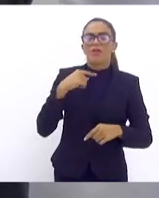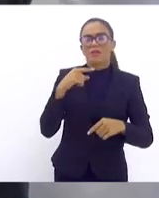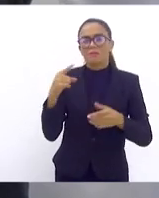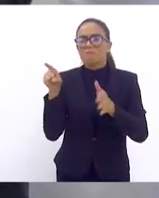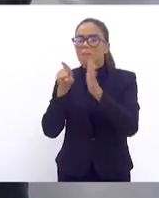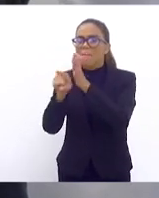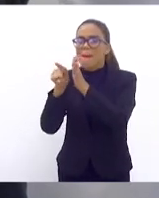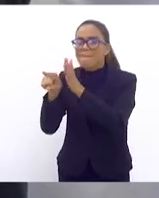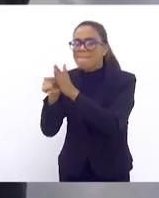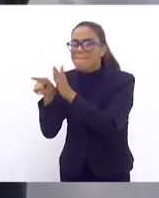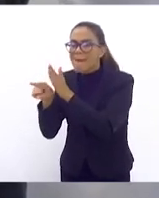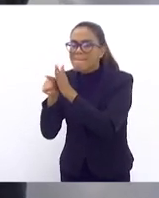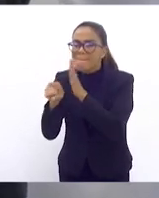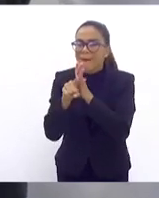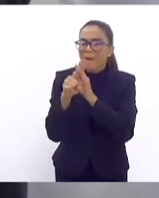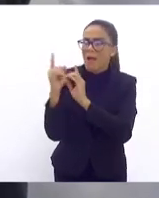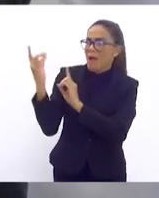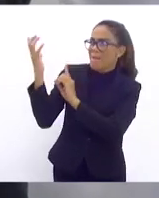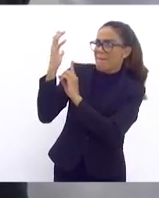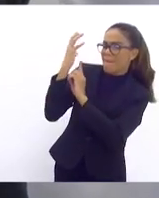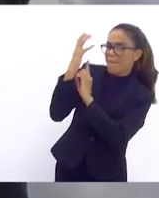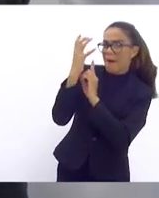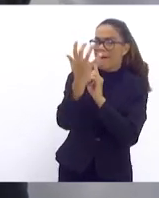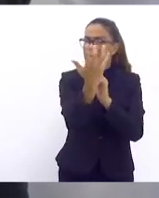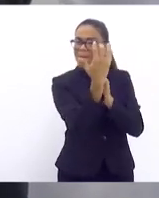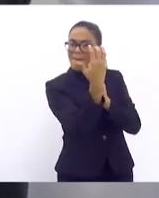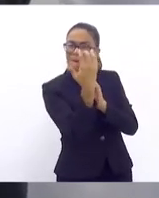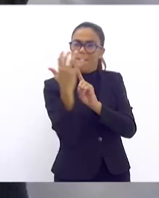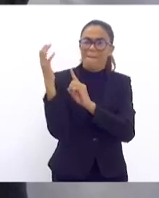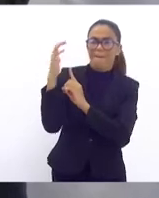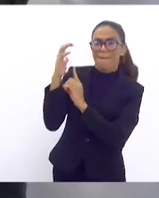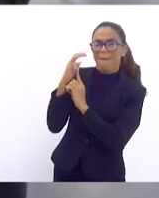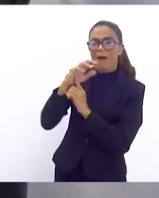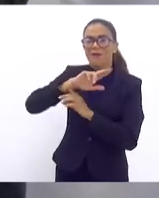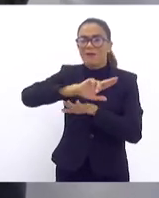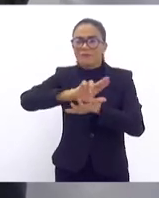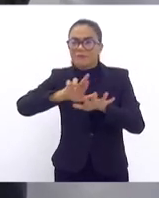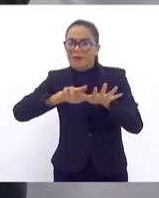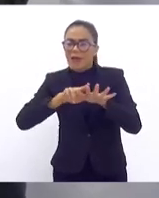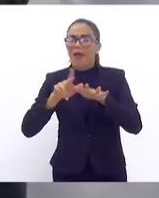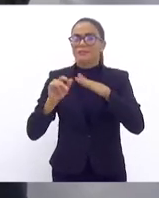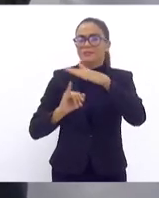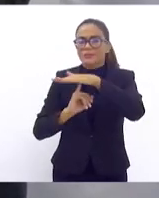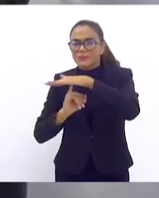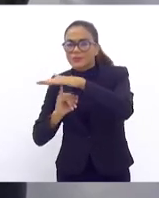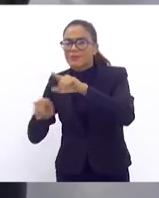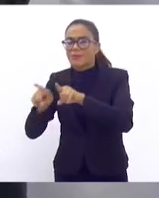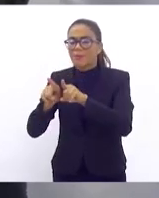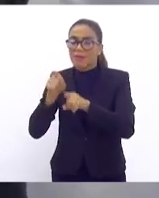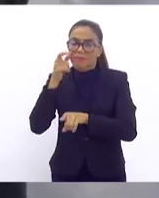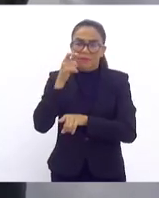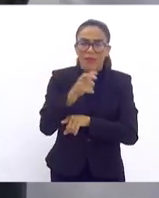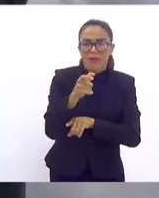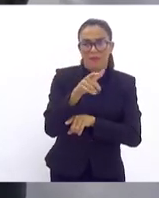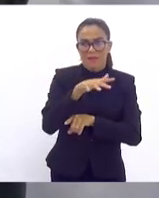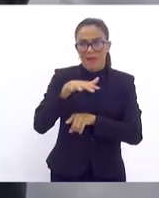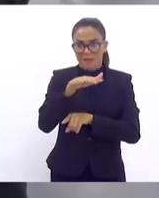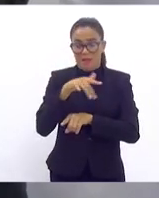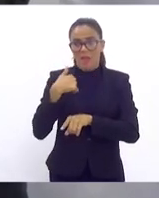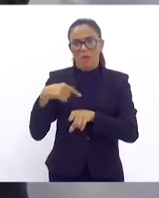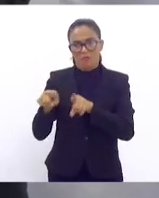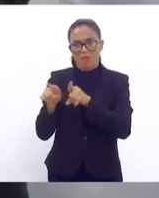e assediados, no bom sentido, por vários organismos e pessoas interessadas na operação. Eu também